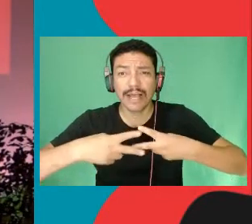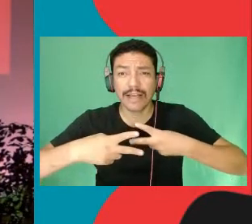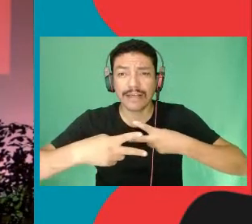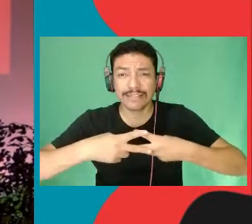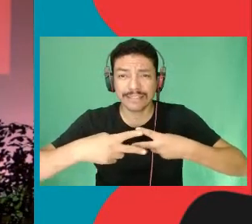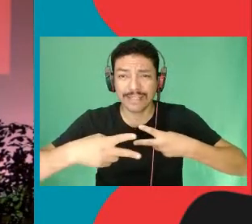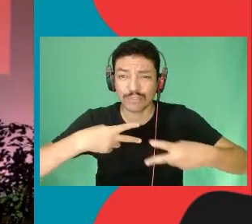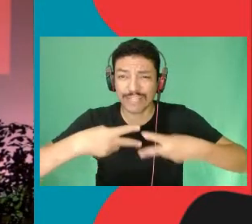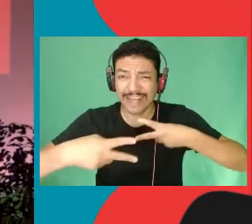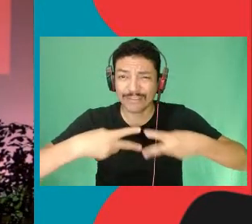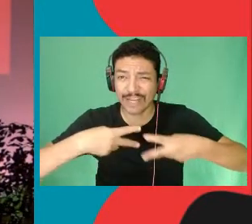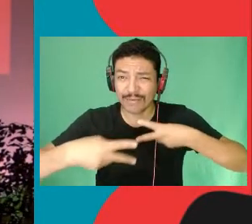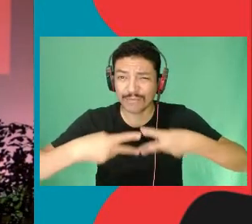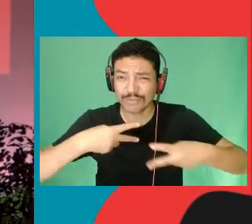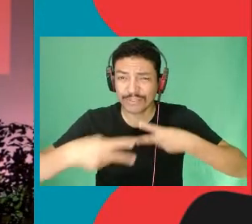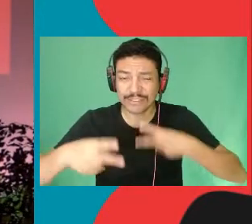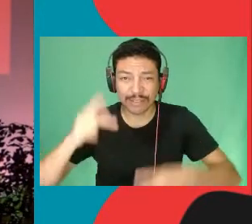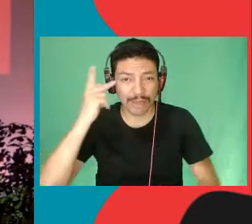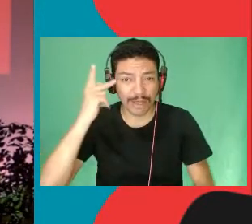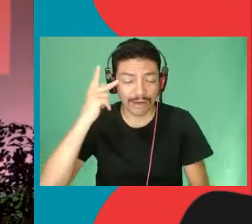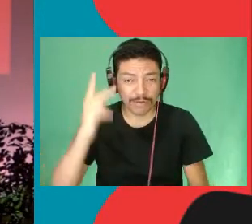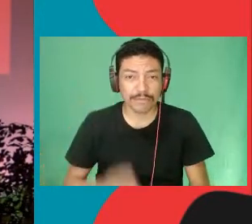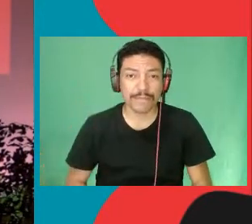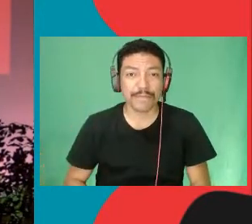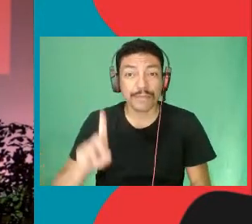A gente tem a Dani também de São Paulo.